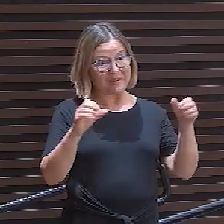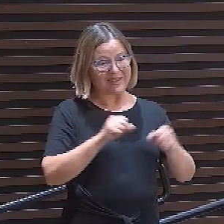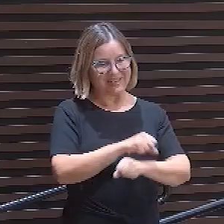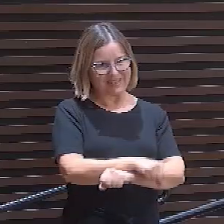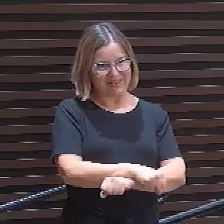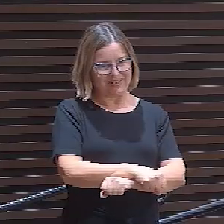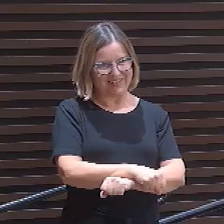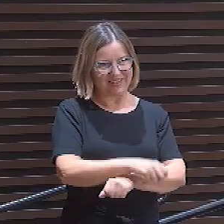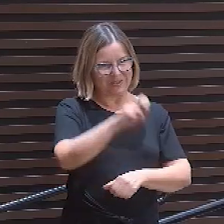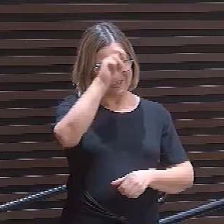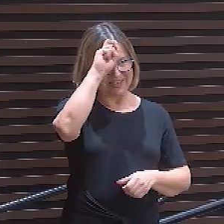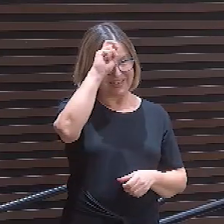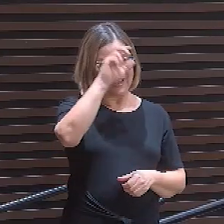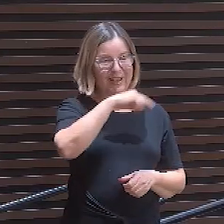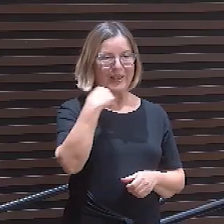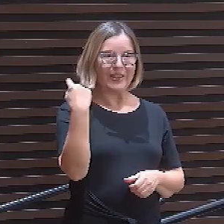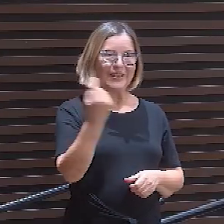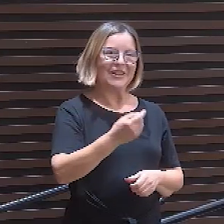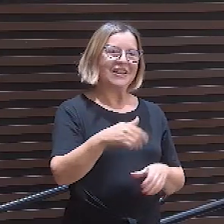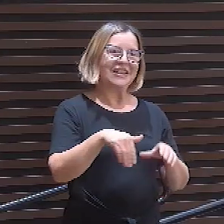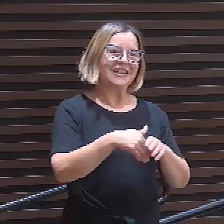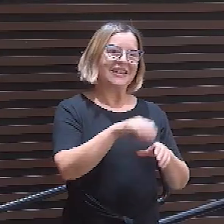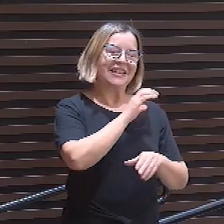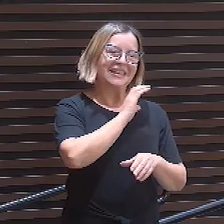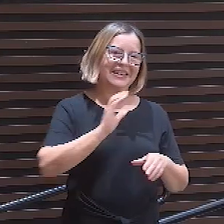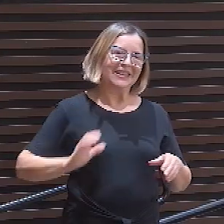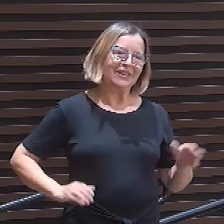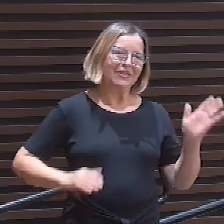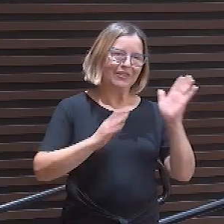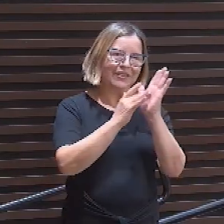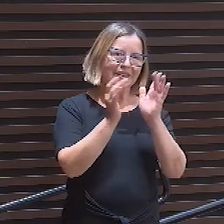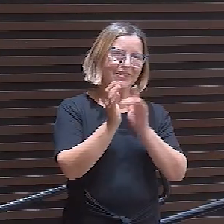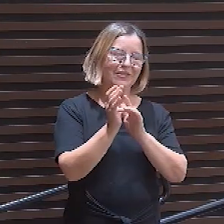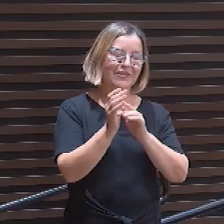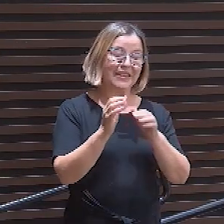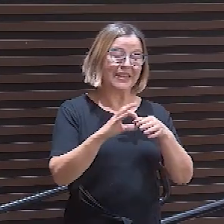libertos da escravidão do pecado, da escravidão do